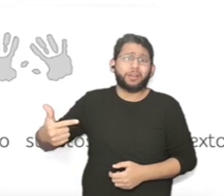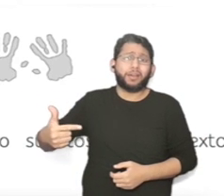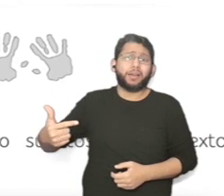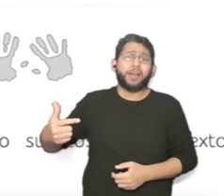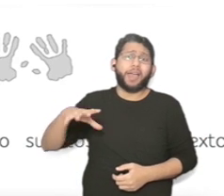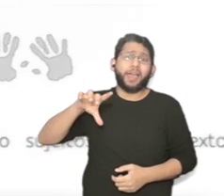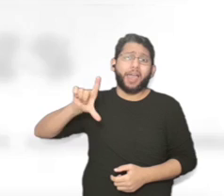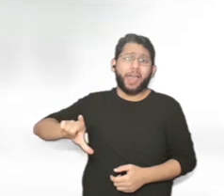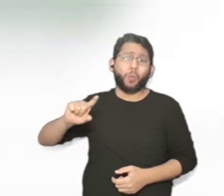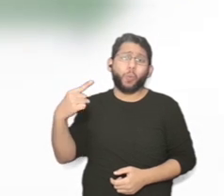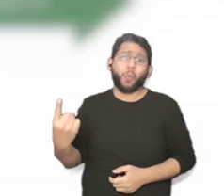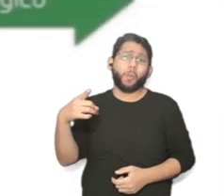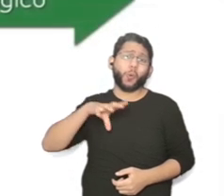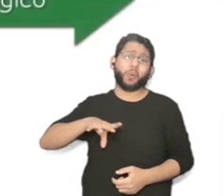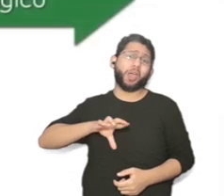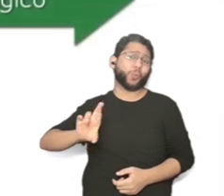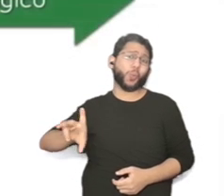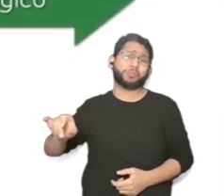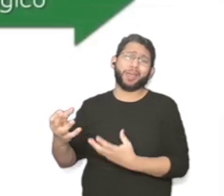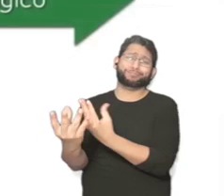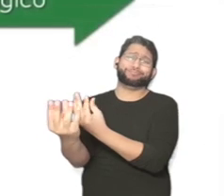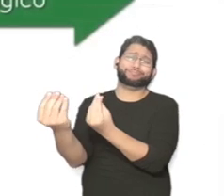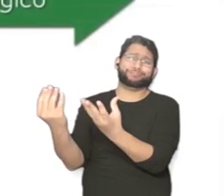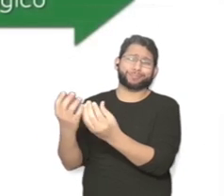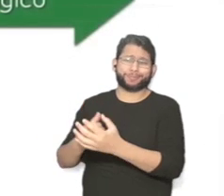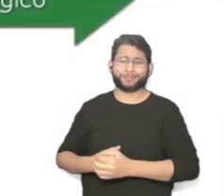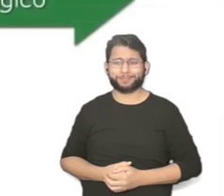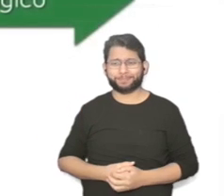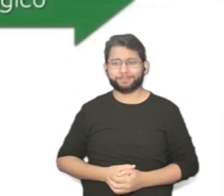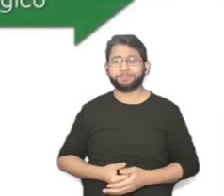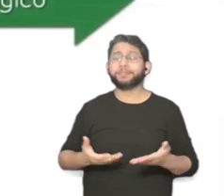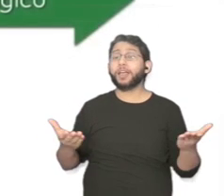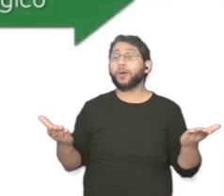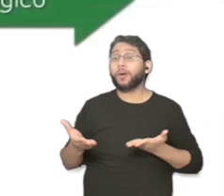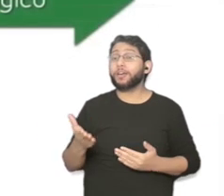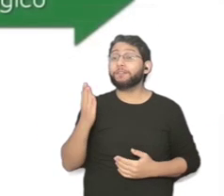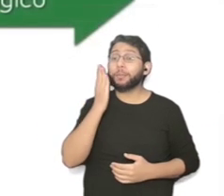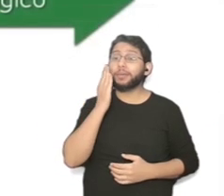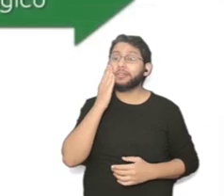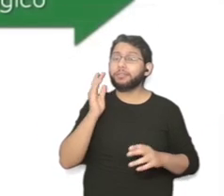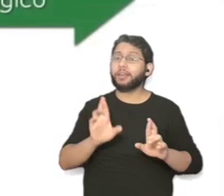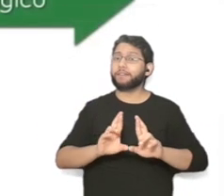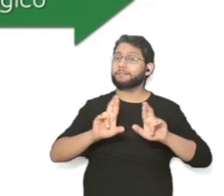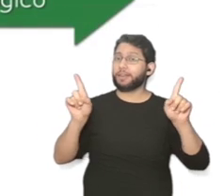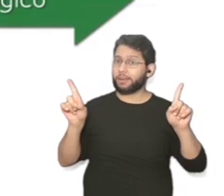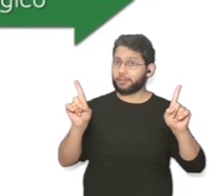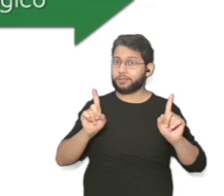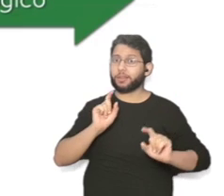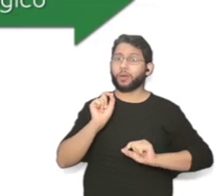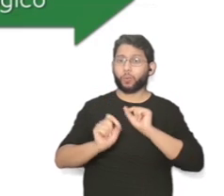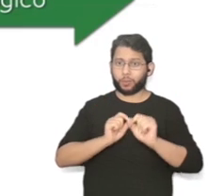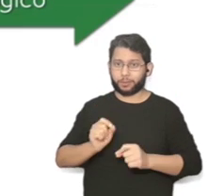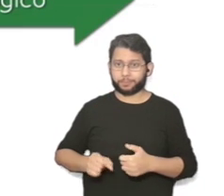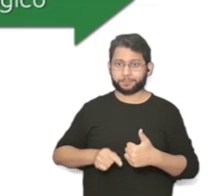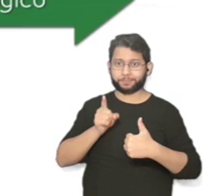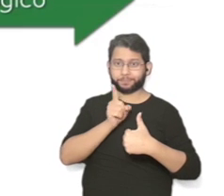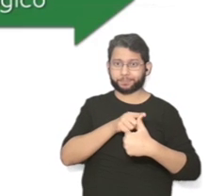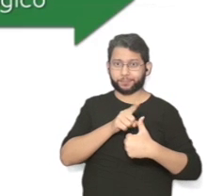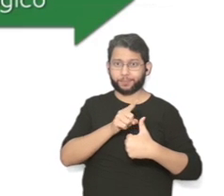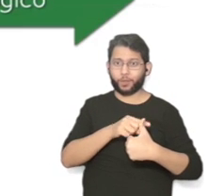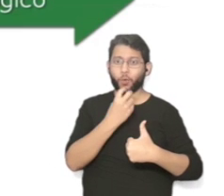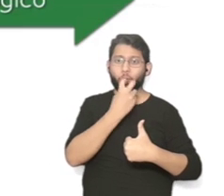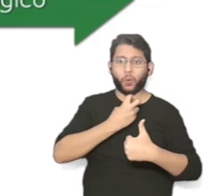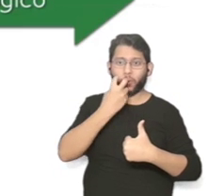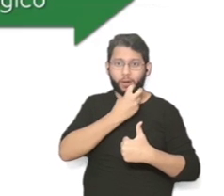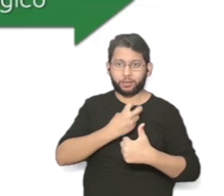pequeno do nosso país. Tautologia ou diferença. Como vocês viram, eu falei bastante hoje aqui que uma das principais diferenças entre o